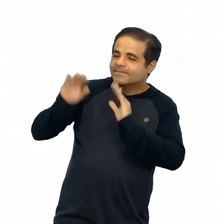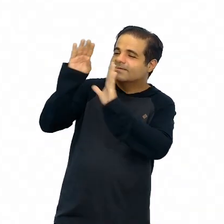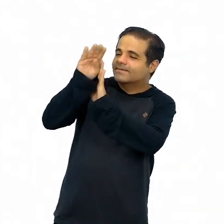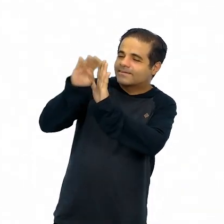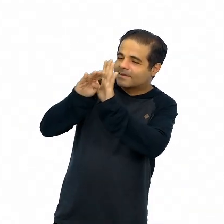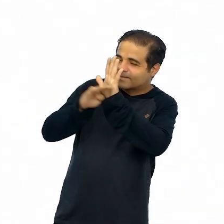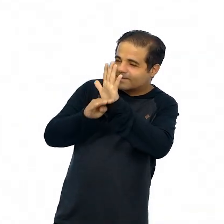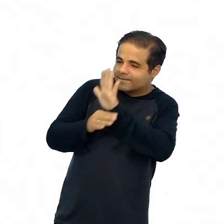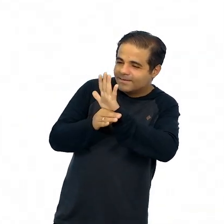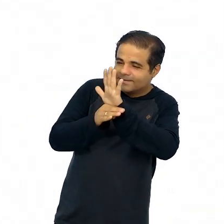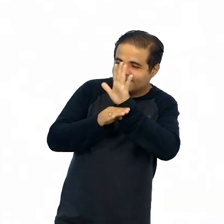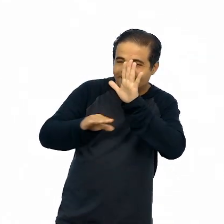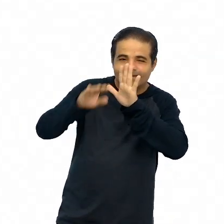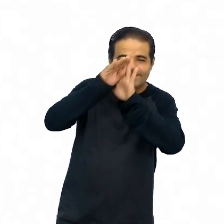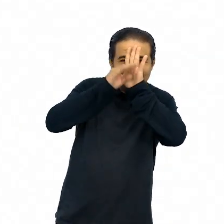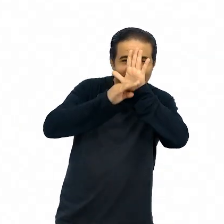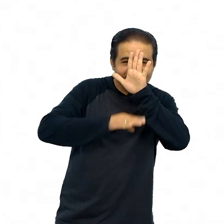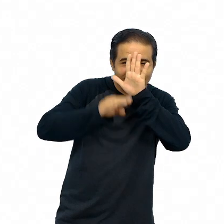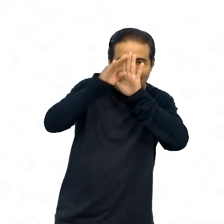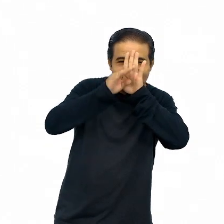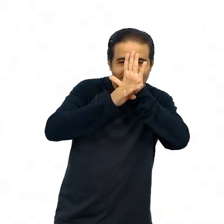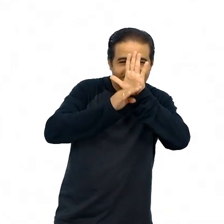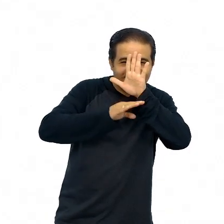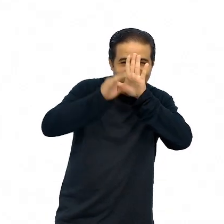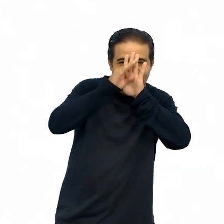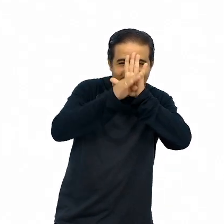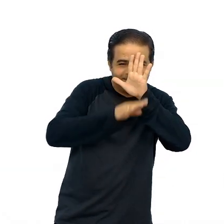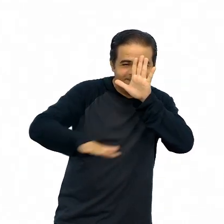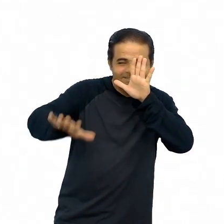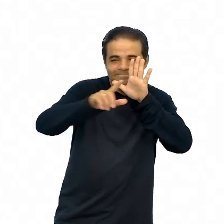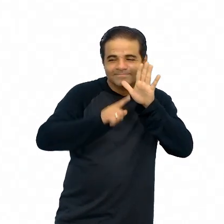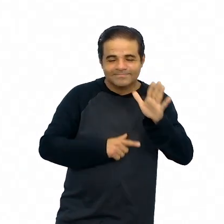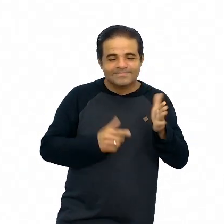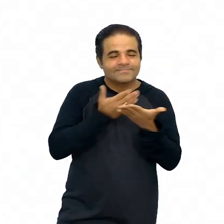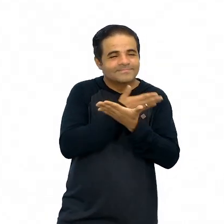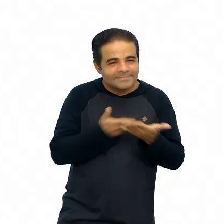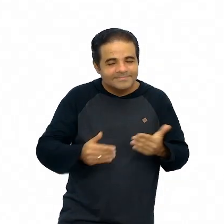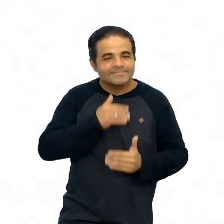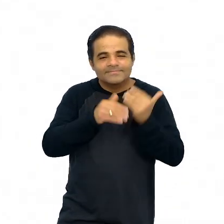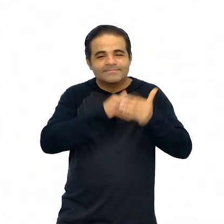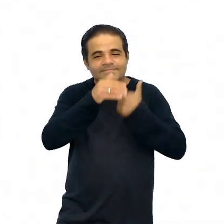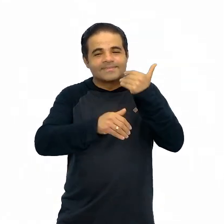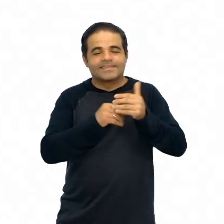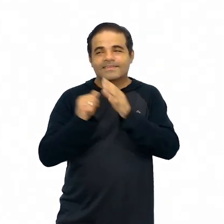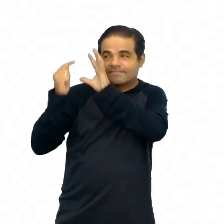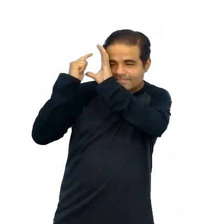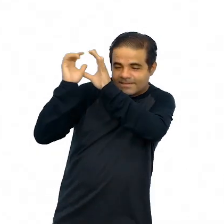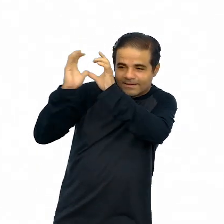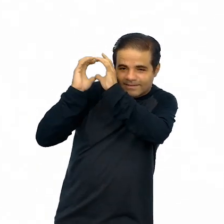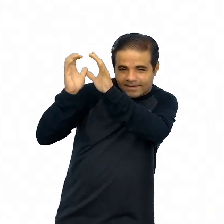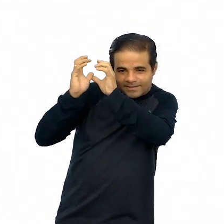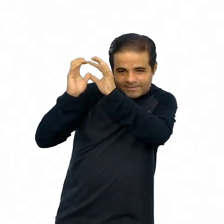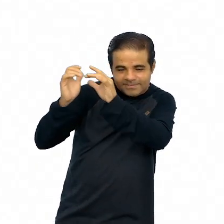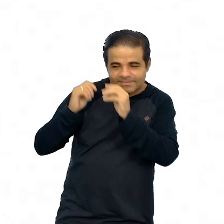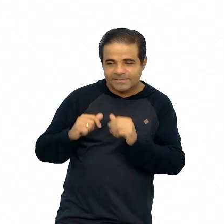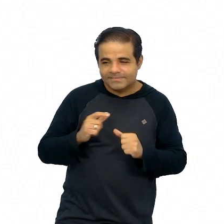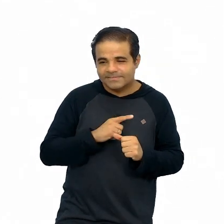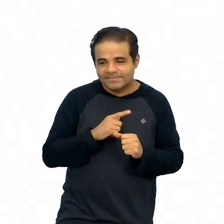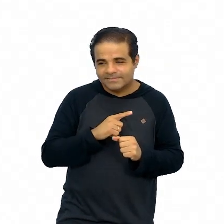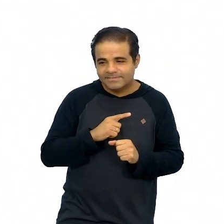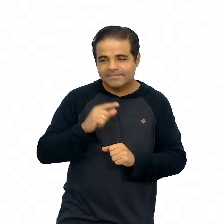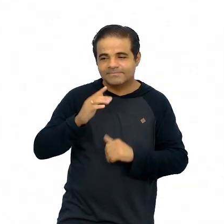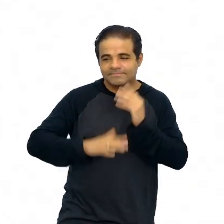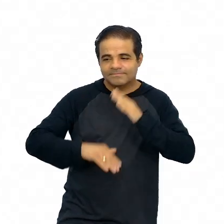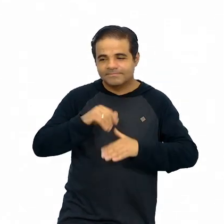de aplicação do teorema de Pitágoras. Então, os processos cognitivos é resolver